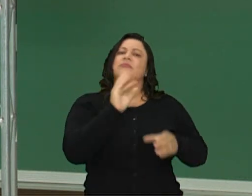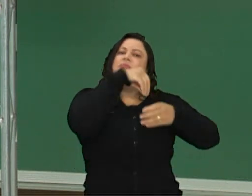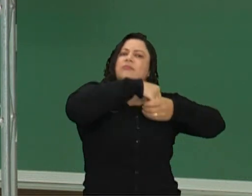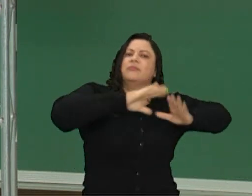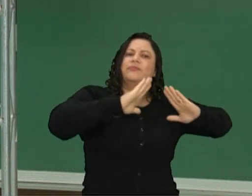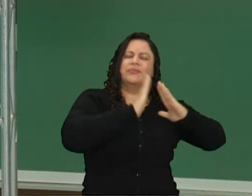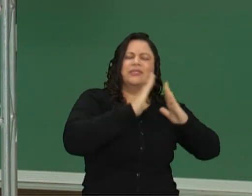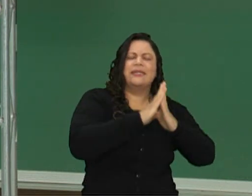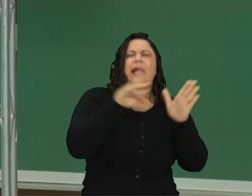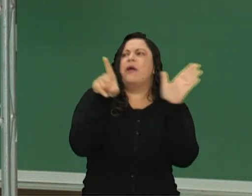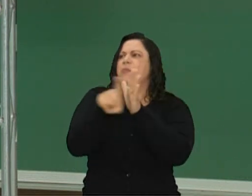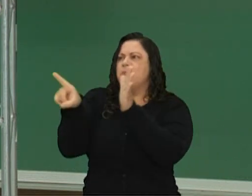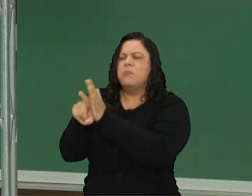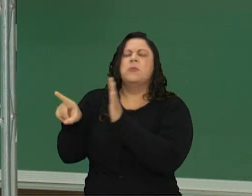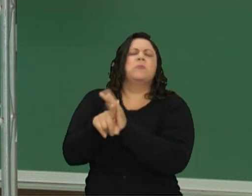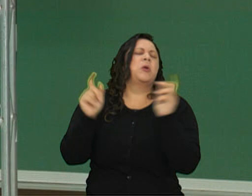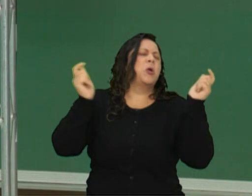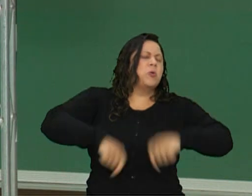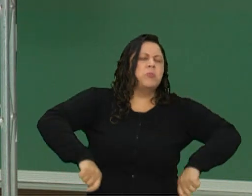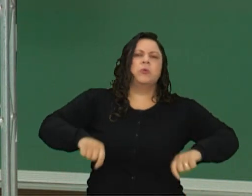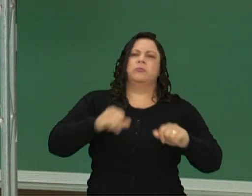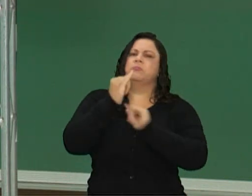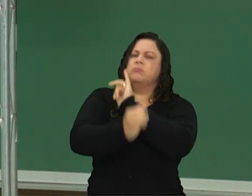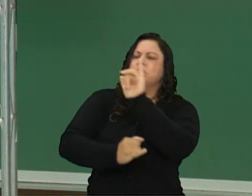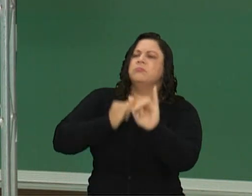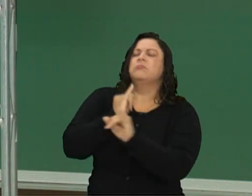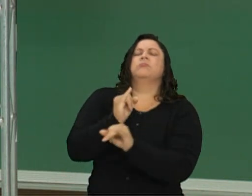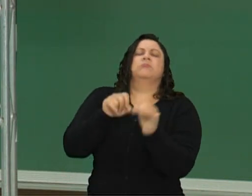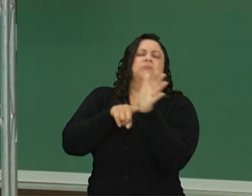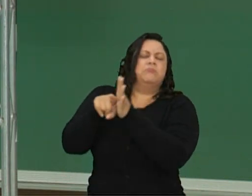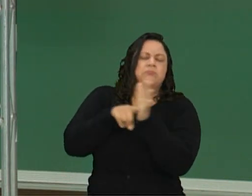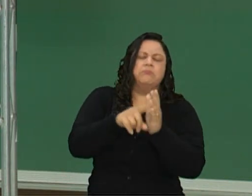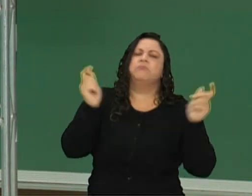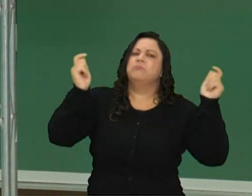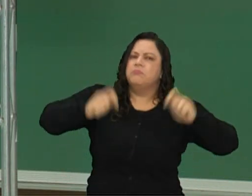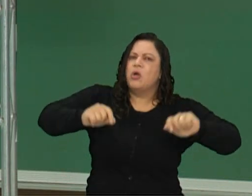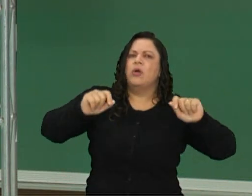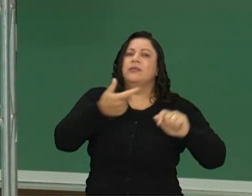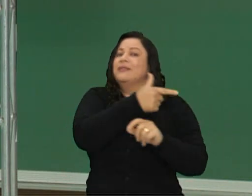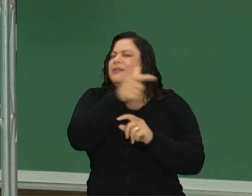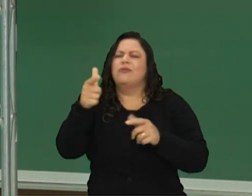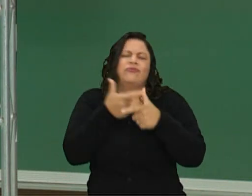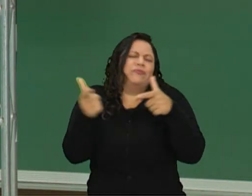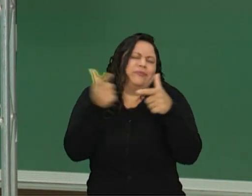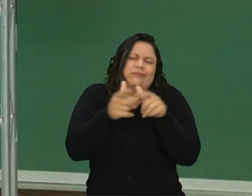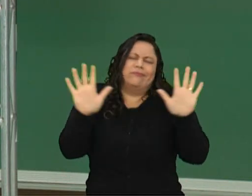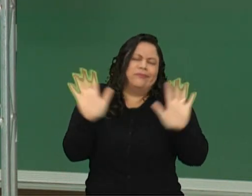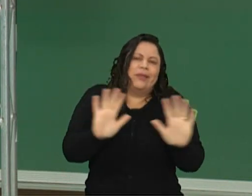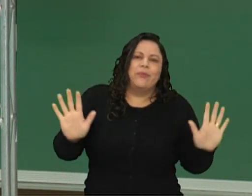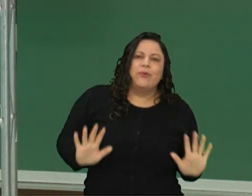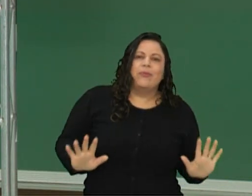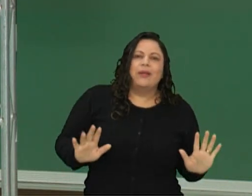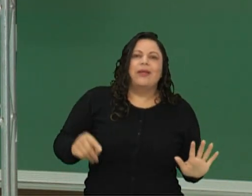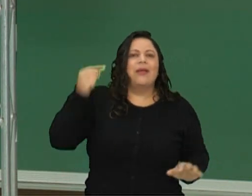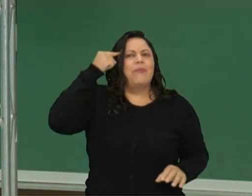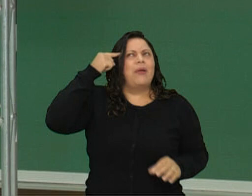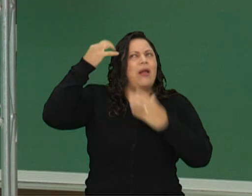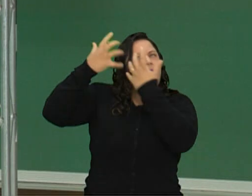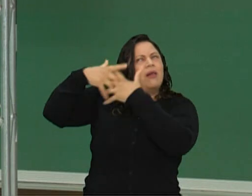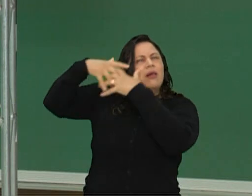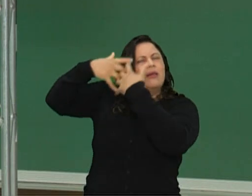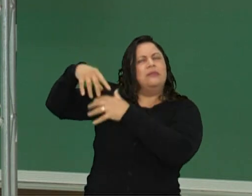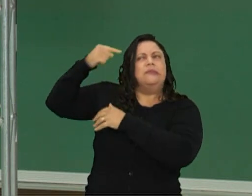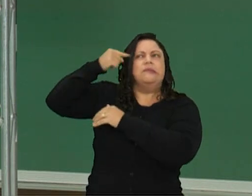irmãos, se tiver acesso à internet, se não tiver também, não tem problema. Faz aí uso da sua memória, tudo aquilo que